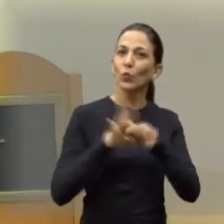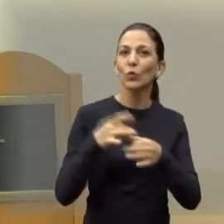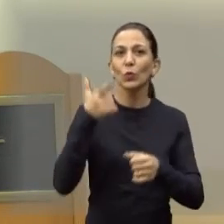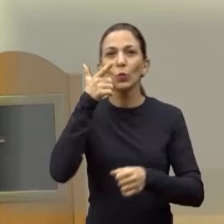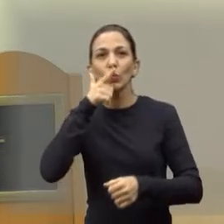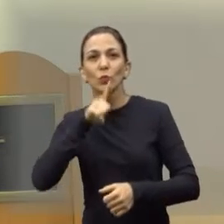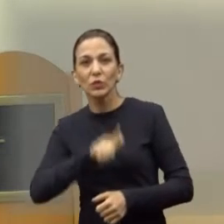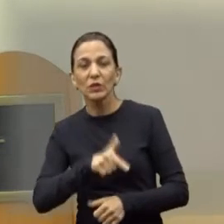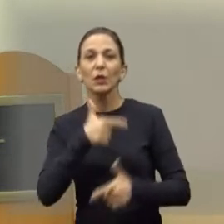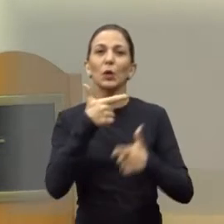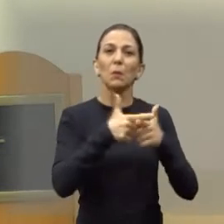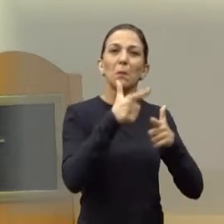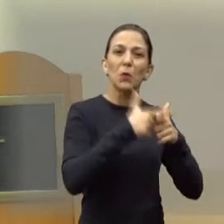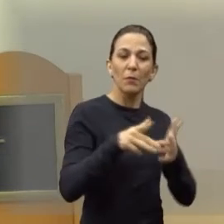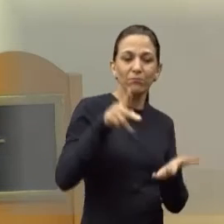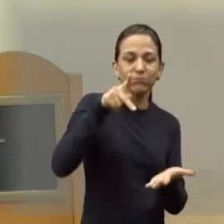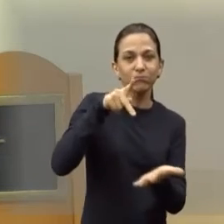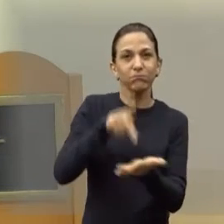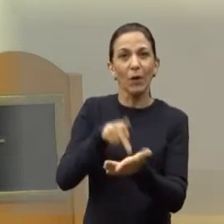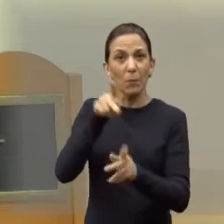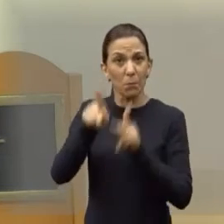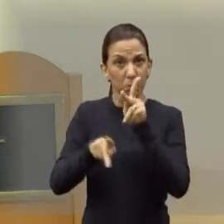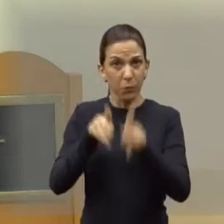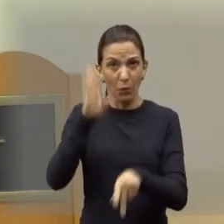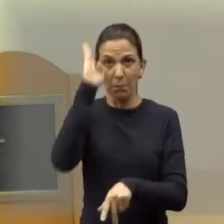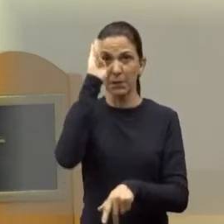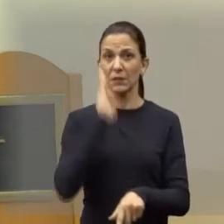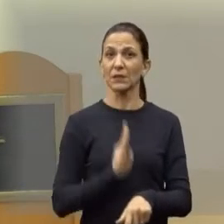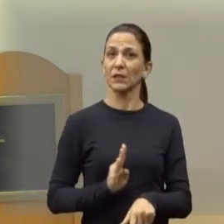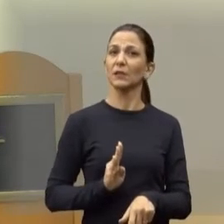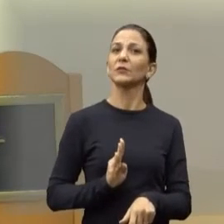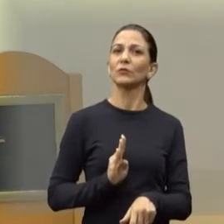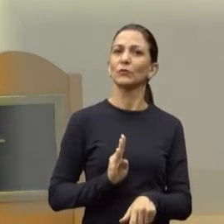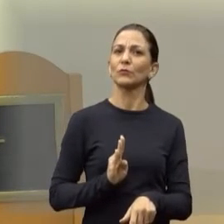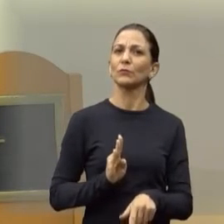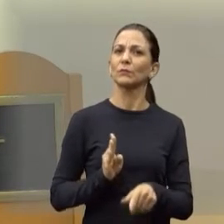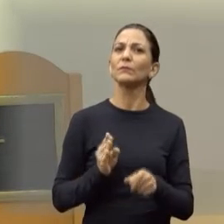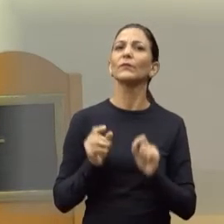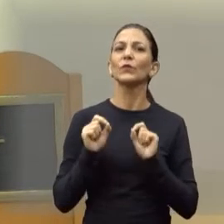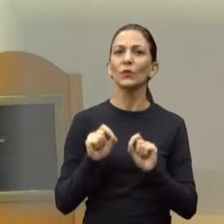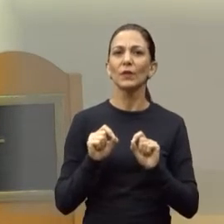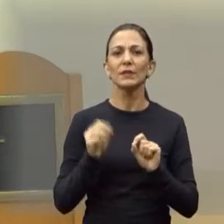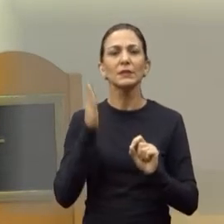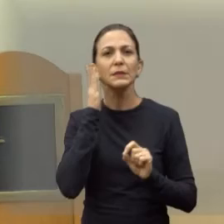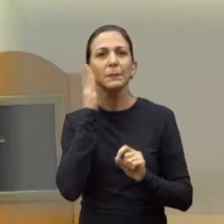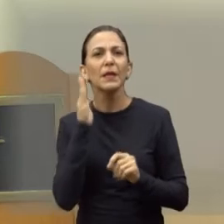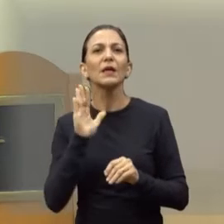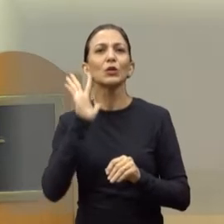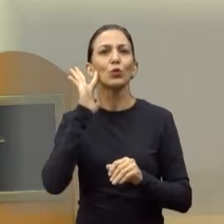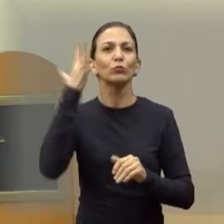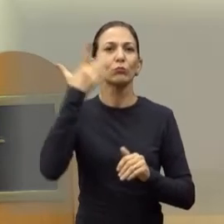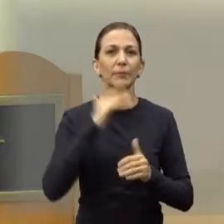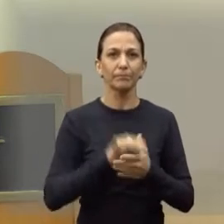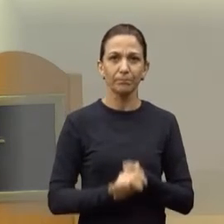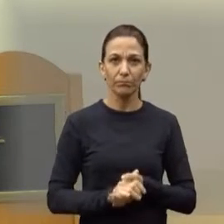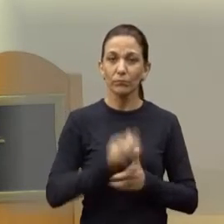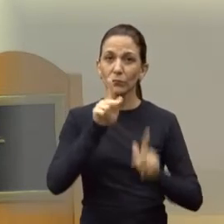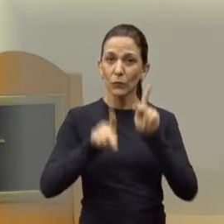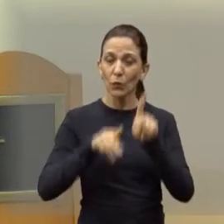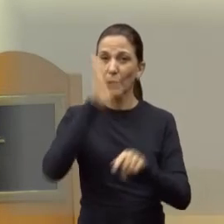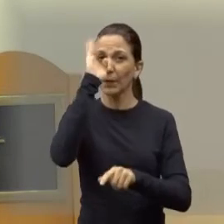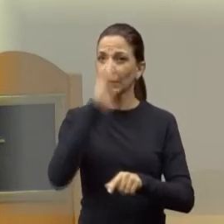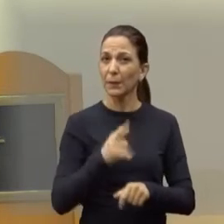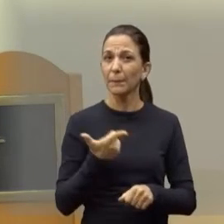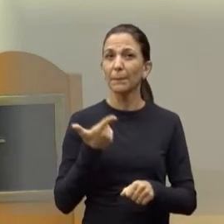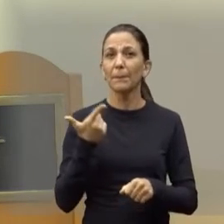enfrentar os problemas reais do povo brasileiro o povo brasileiro como um todo também precisa